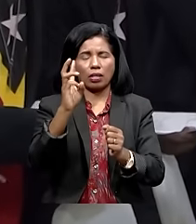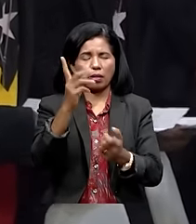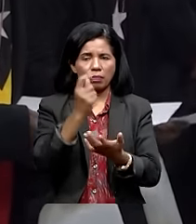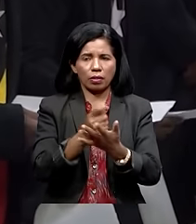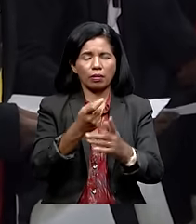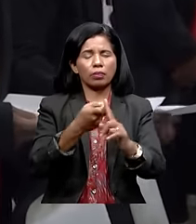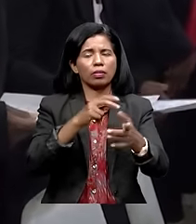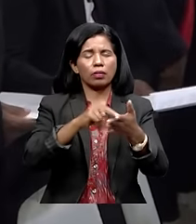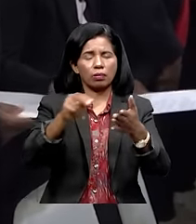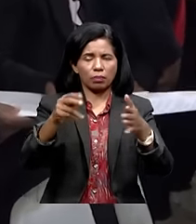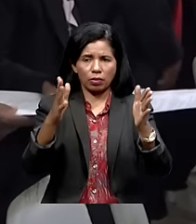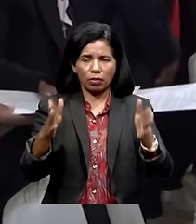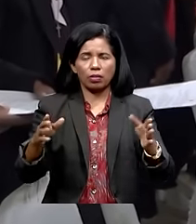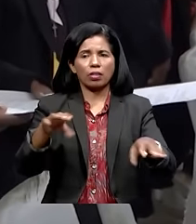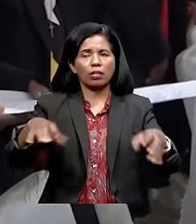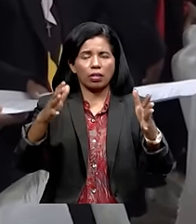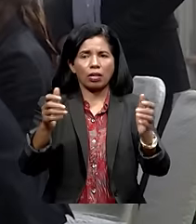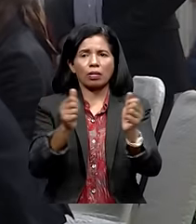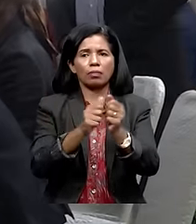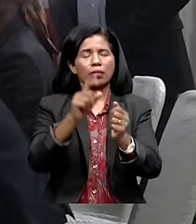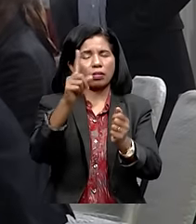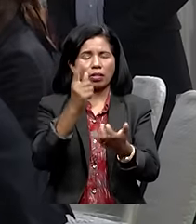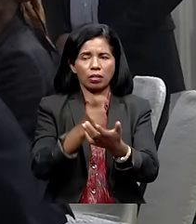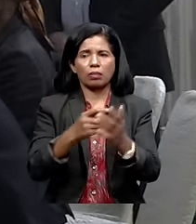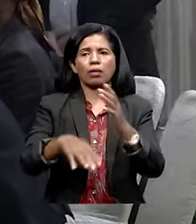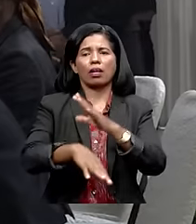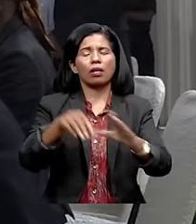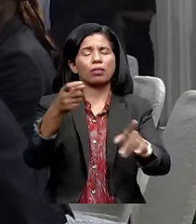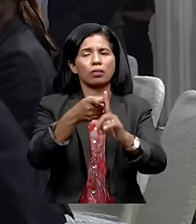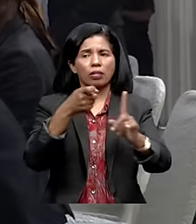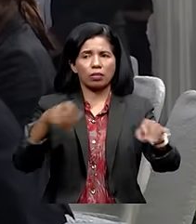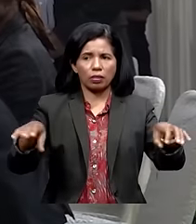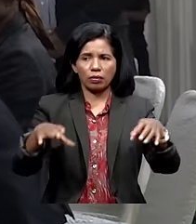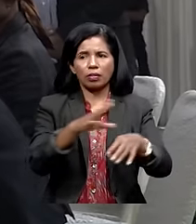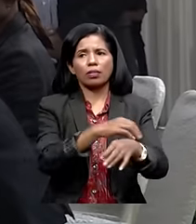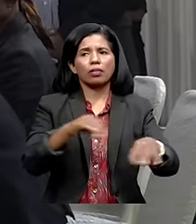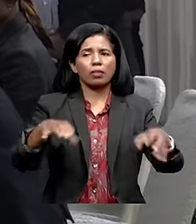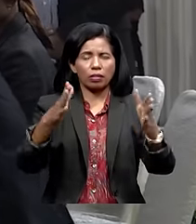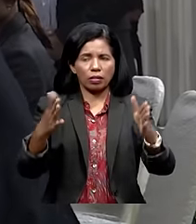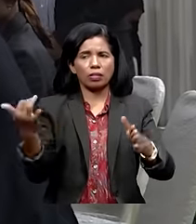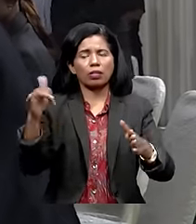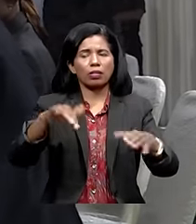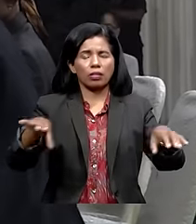sinu merune trabalhador hamutuk rihunida resin makalai sai husi sistema no trabalhador Hirakne,